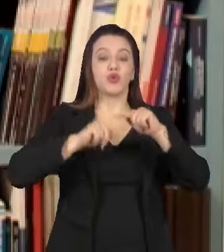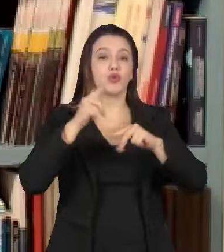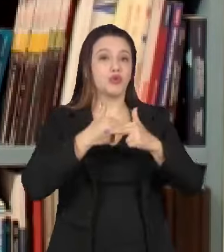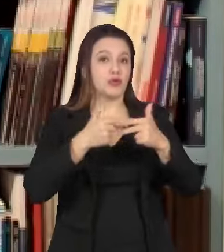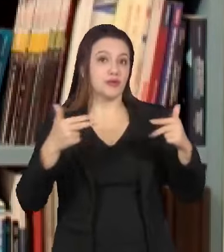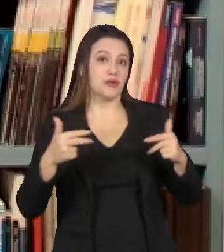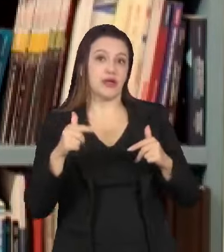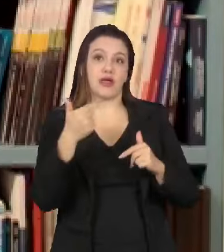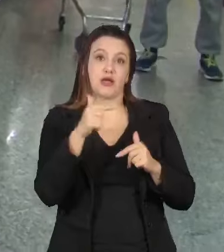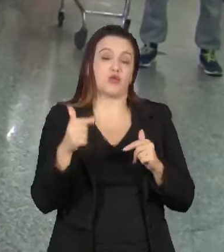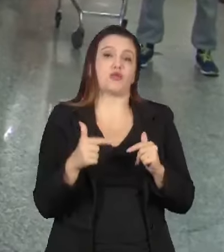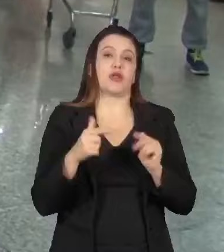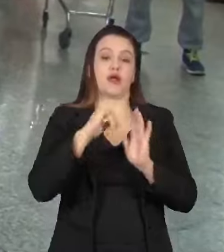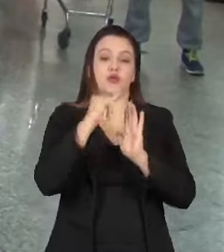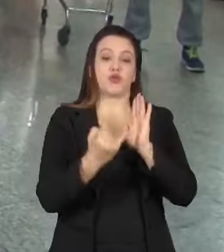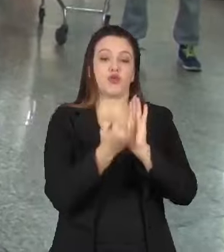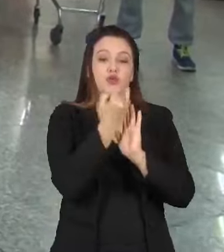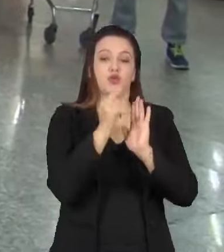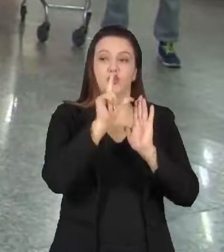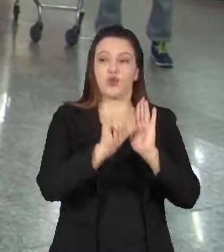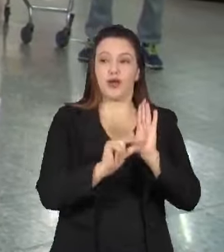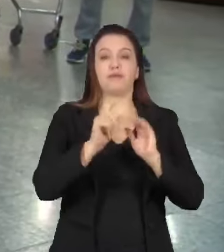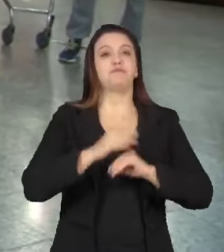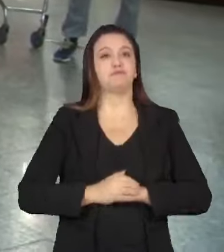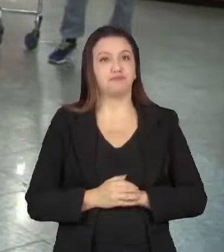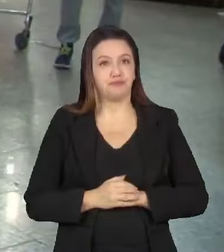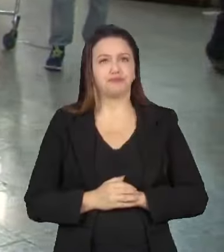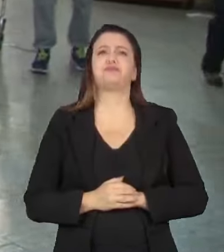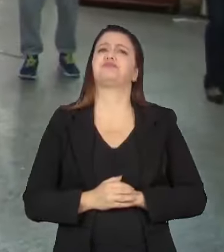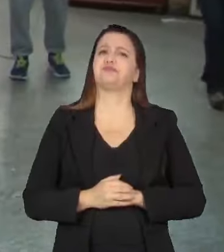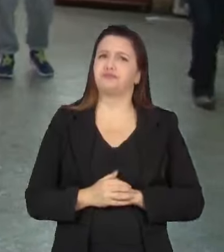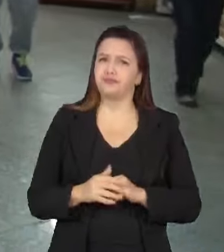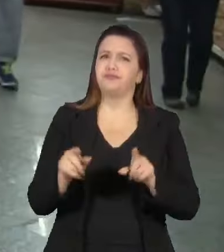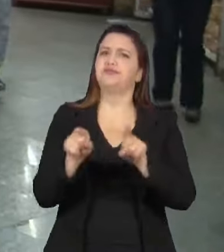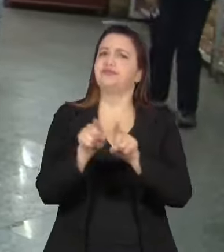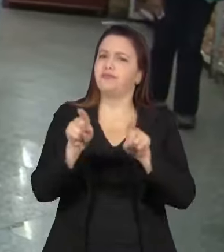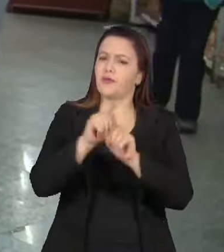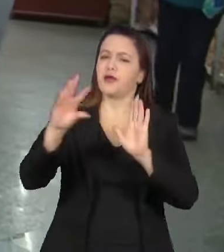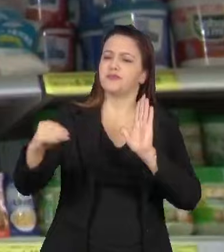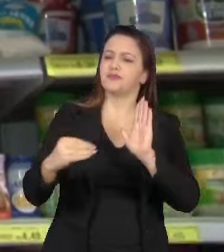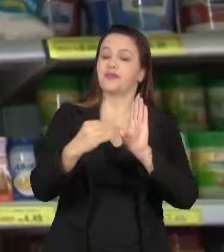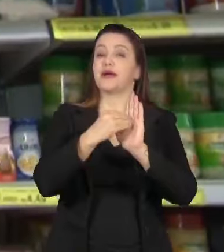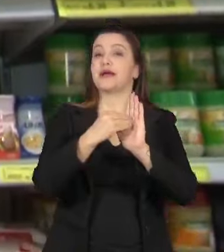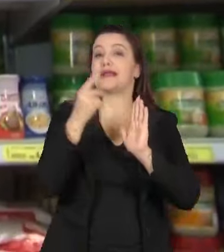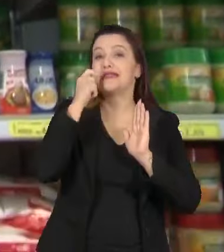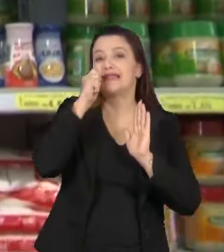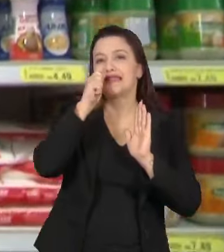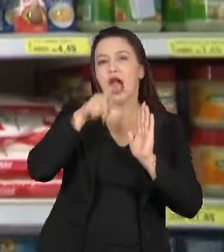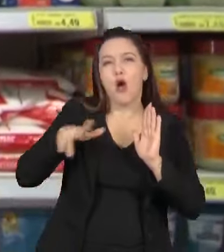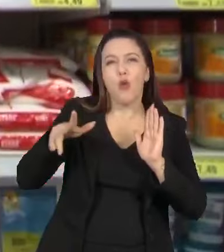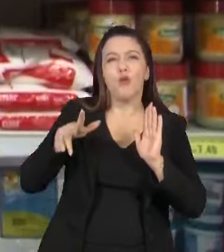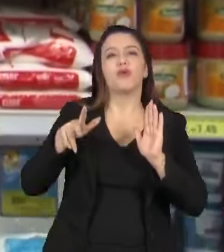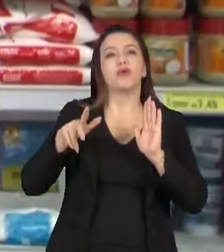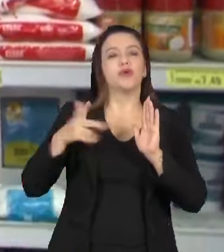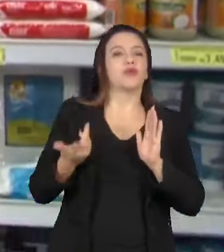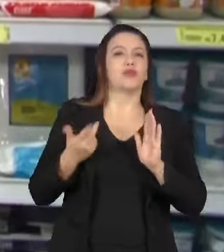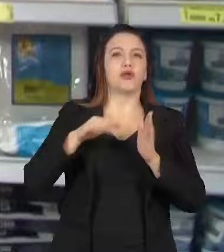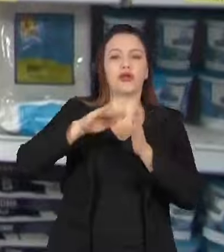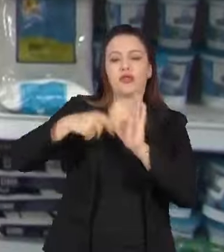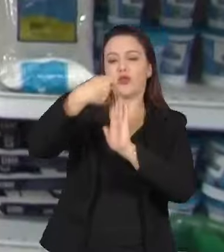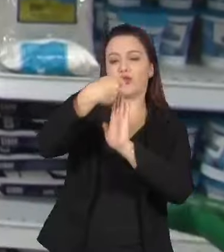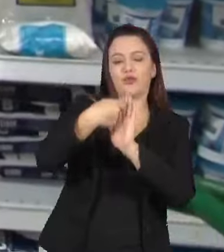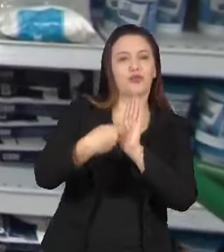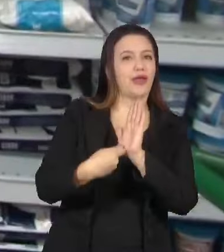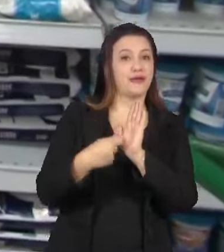alíquota reduzida os parlamentares Ainda querem incluir o sal que ficou de fora da isenção na versão do texto